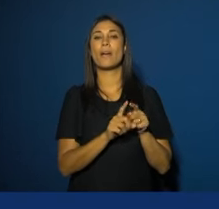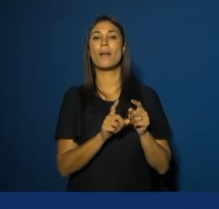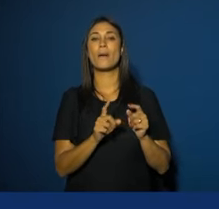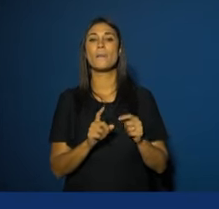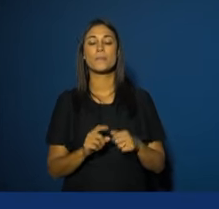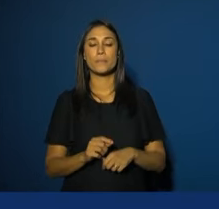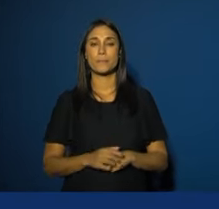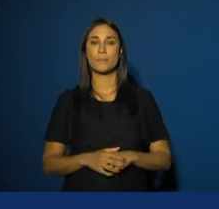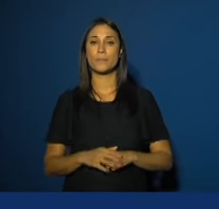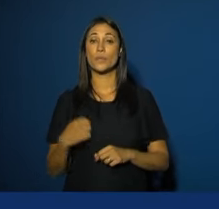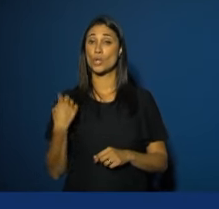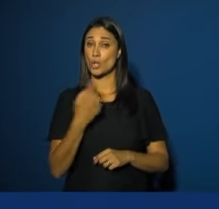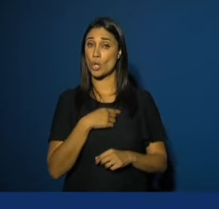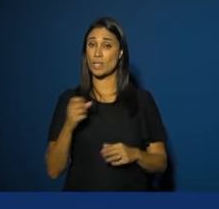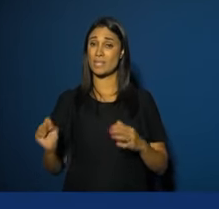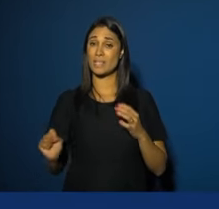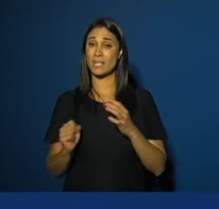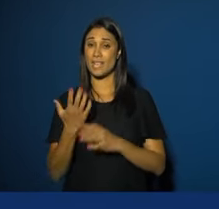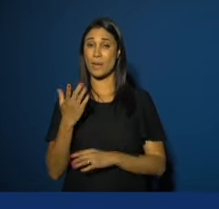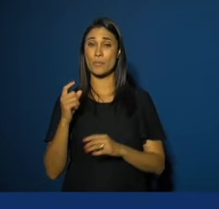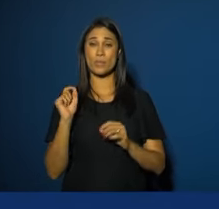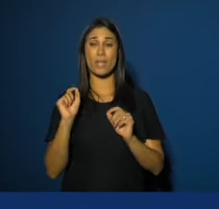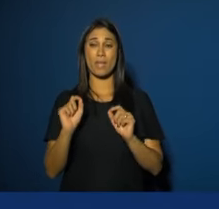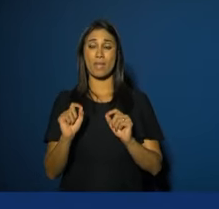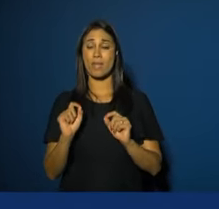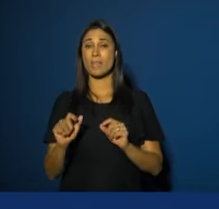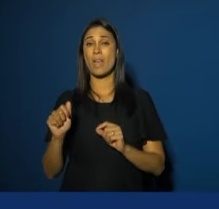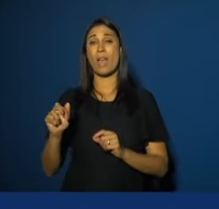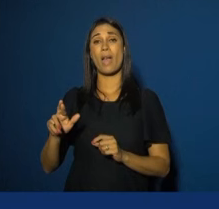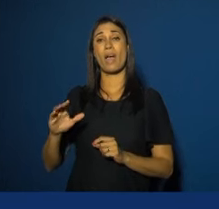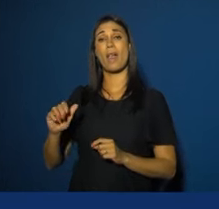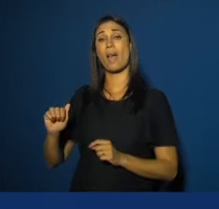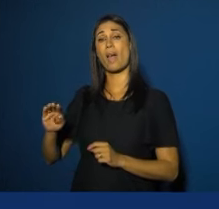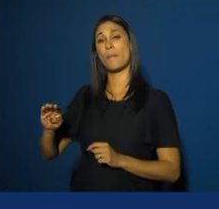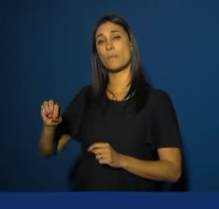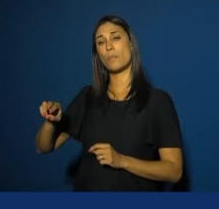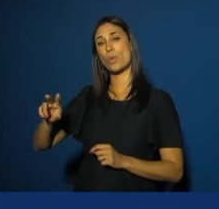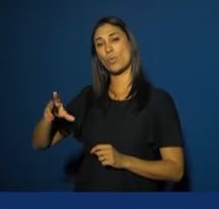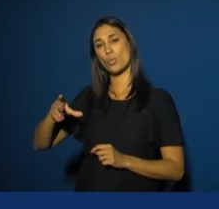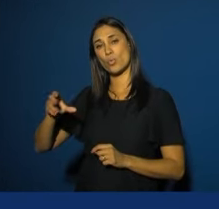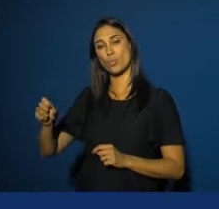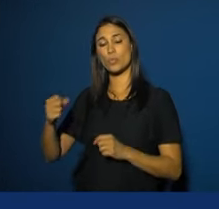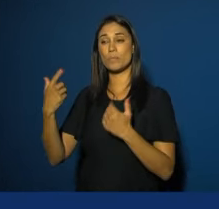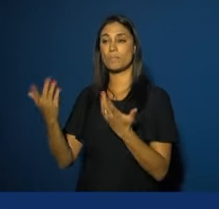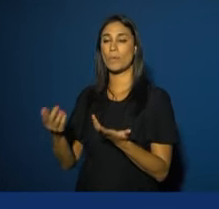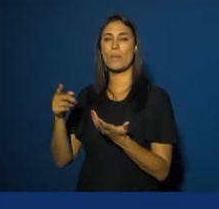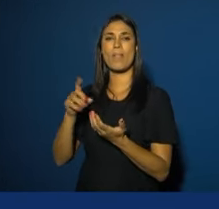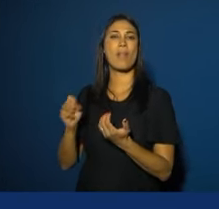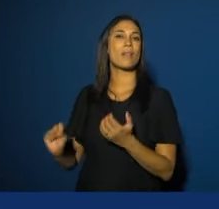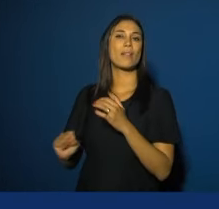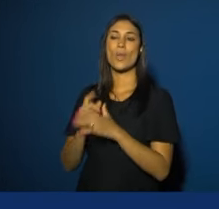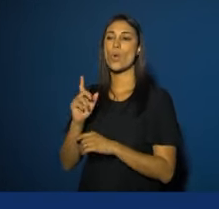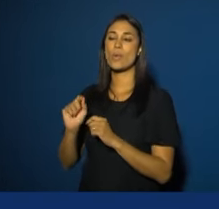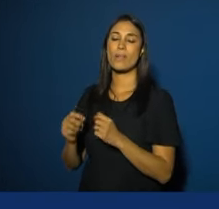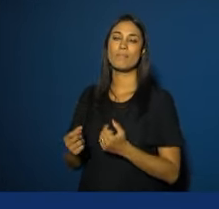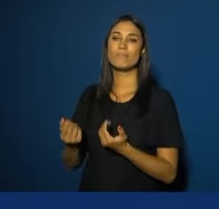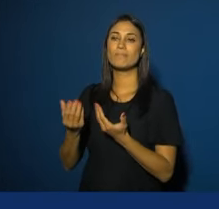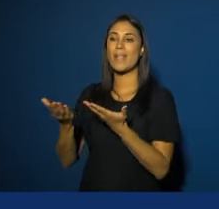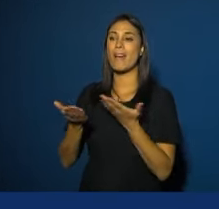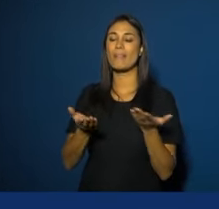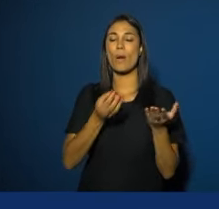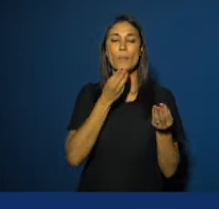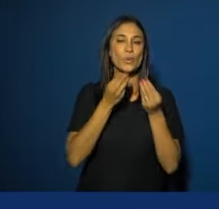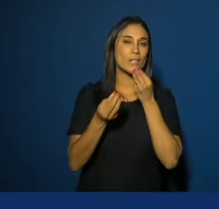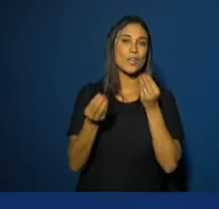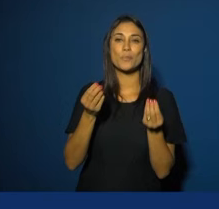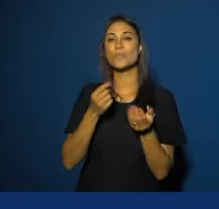Comercialização. Nós criamos esse arcabouço regulatório legal, ele criou as condições para os investimentos,